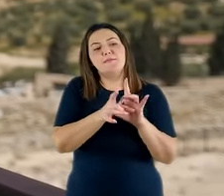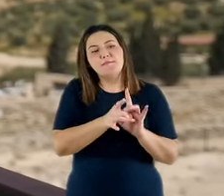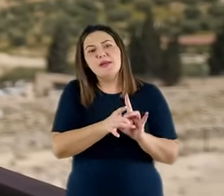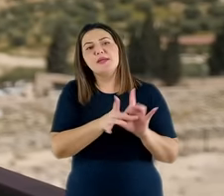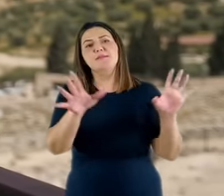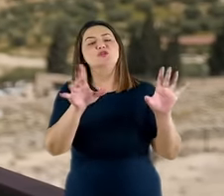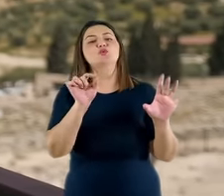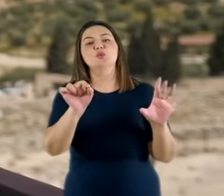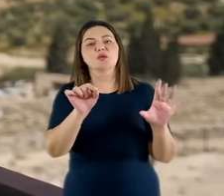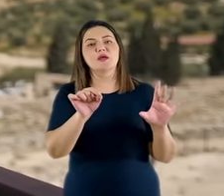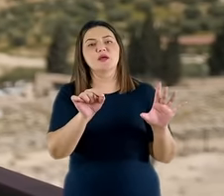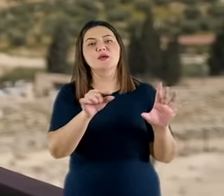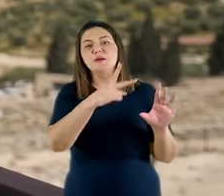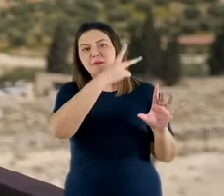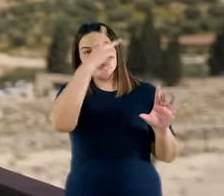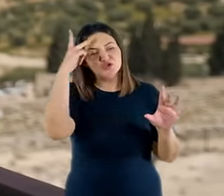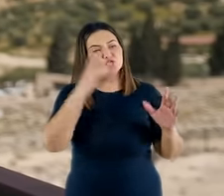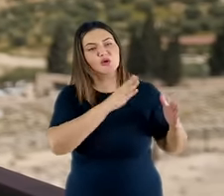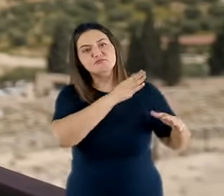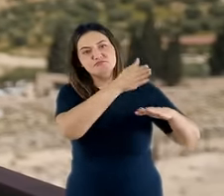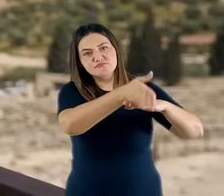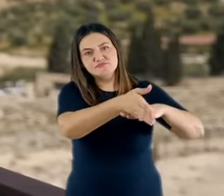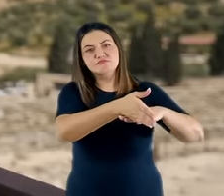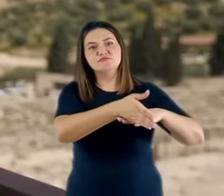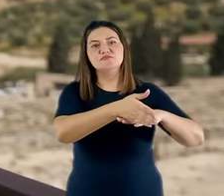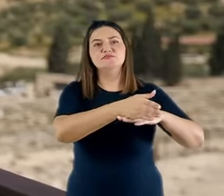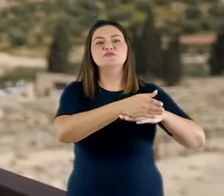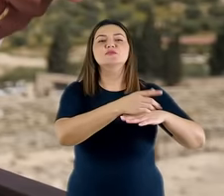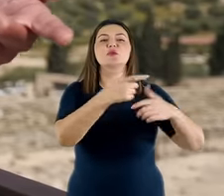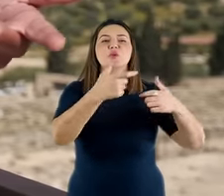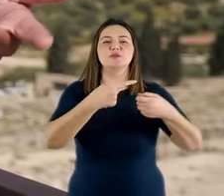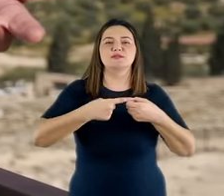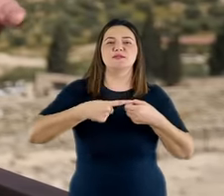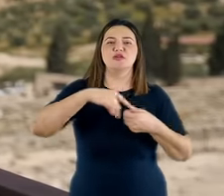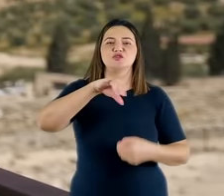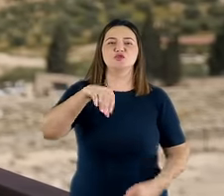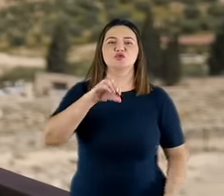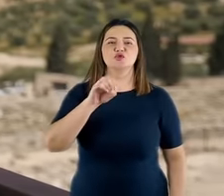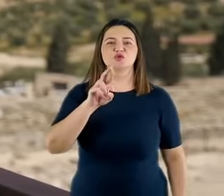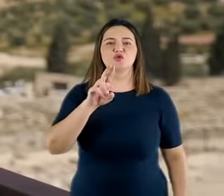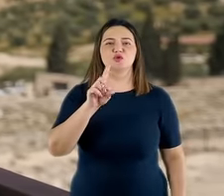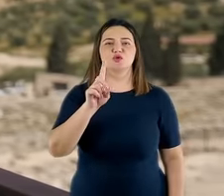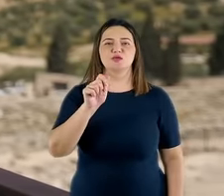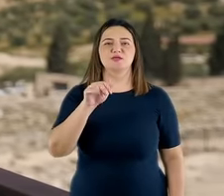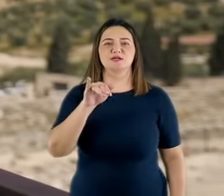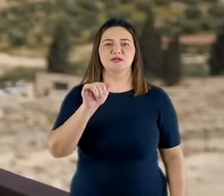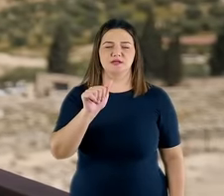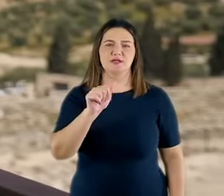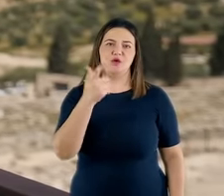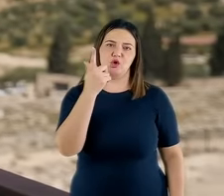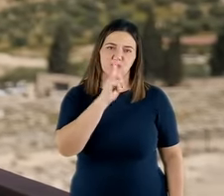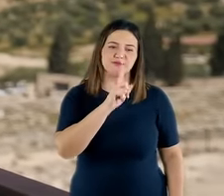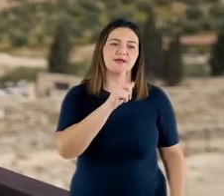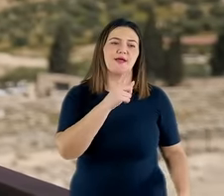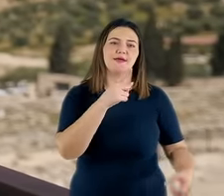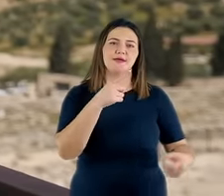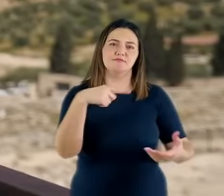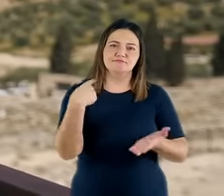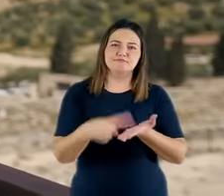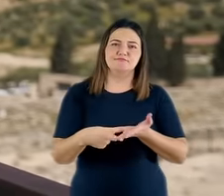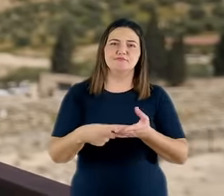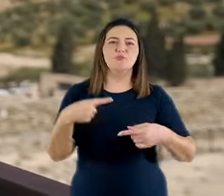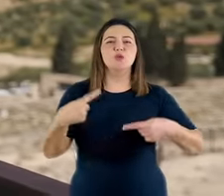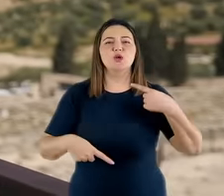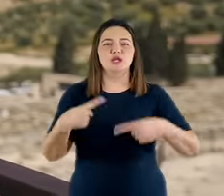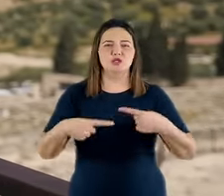tempo, permitir que ele permanecesse sob a jurisdição da Jordânia, que acabou fazendo relações diplomáticas com Israel. É